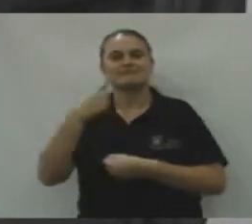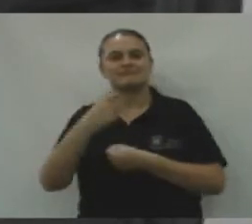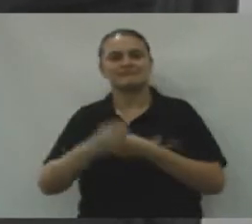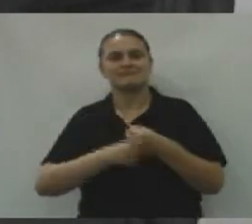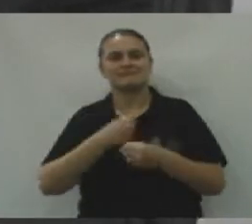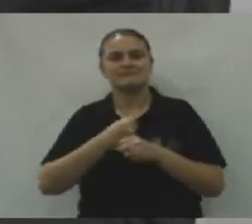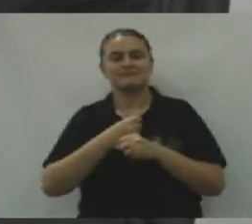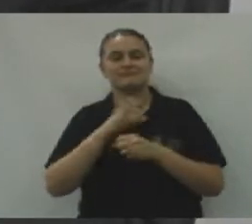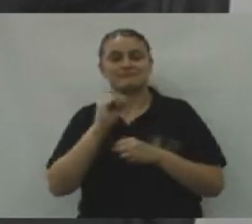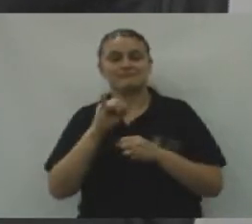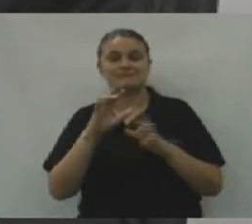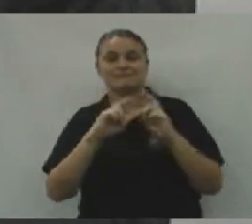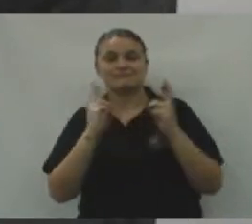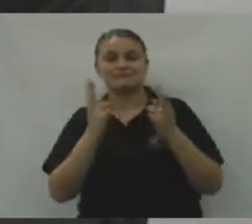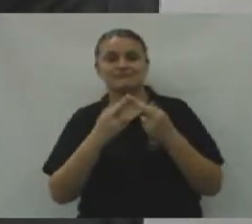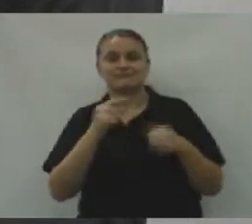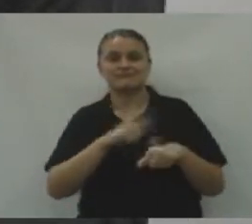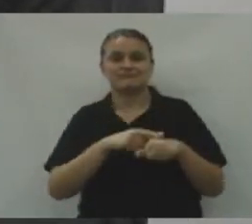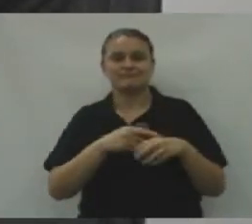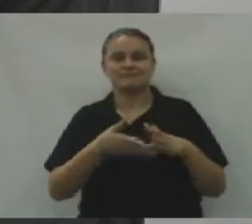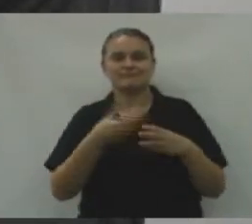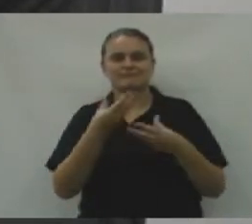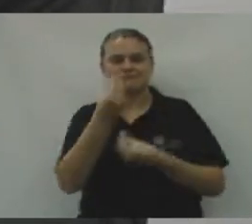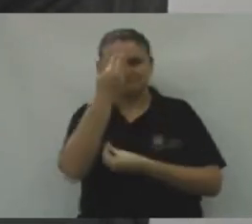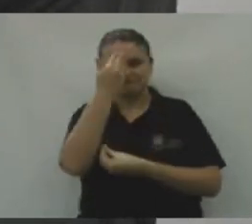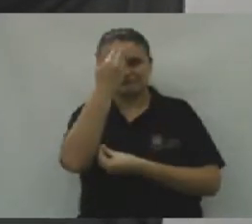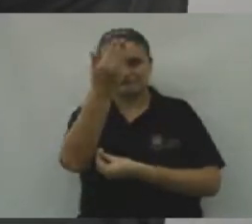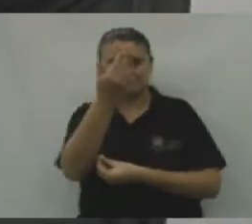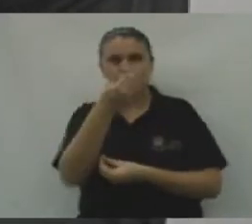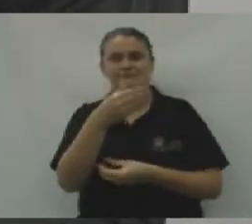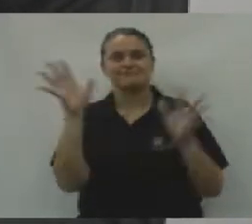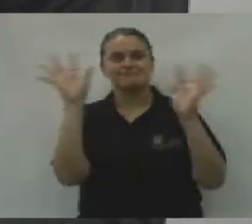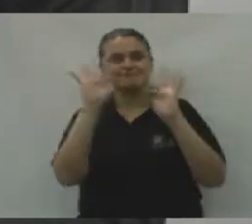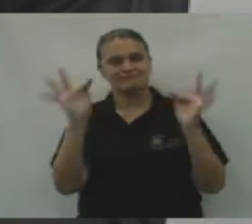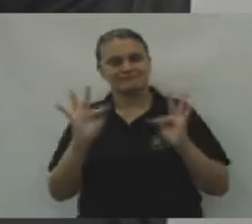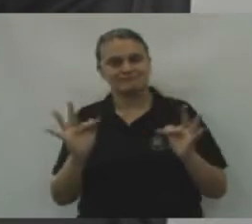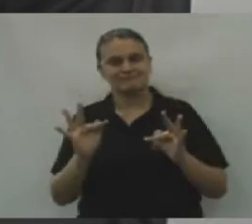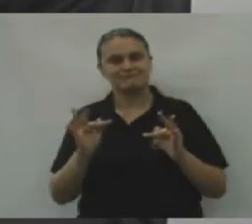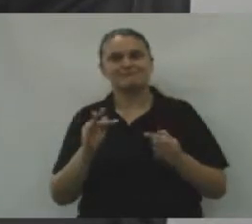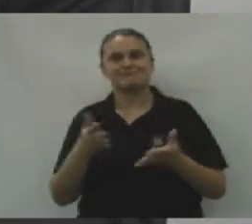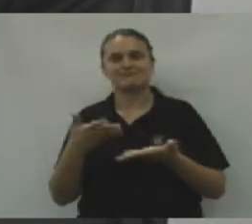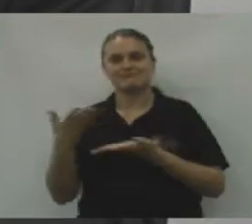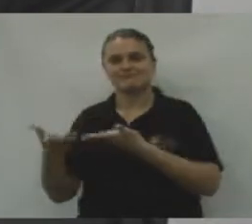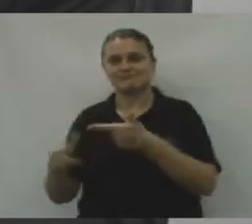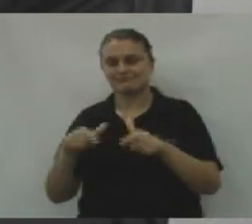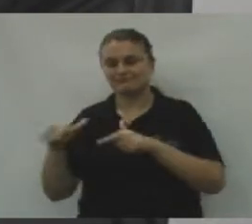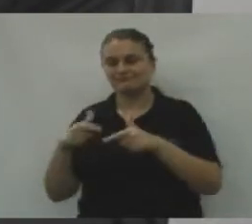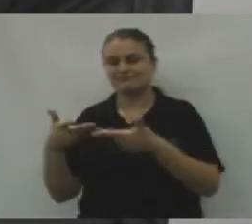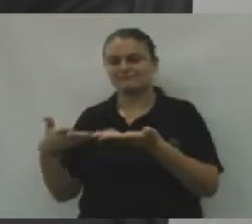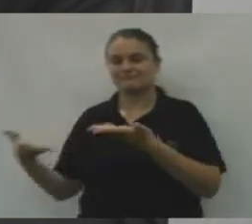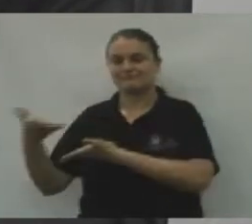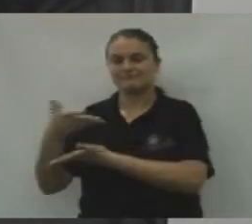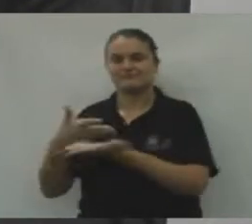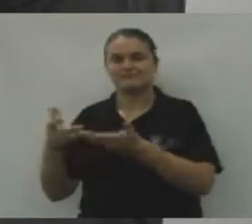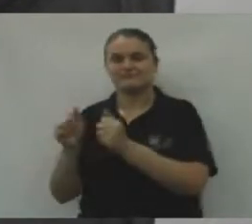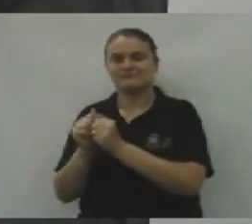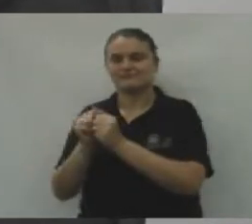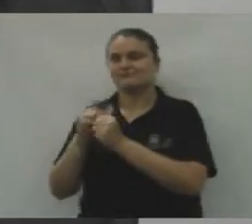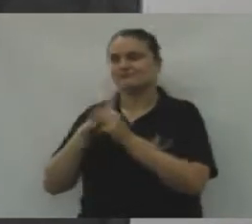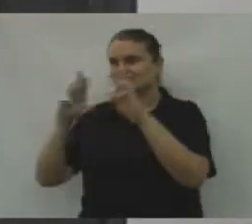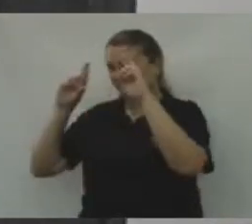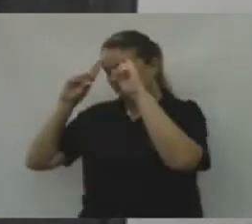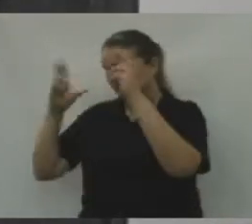sessão extraordinária. Mas é isso que eu queria dizer. Muito obrigado a todos. Fico feliz por fazer parte e por ter, pela amizade de vocês, pelo respeito